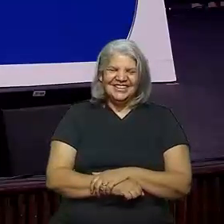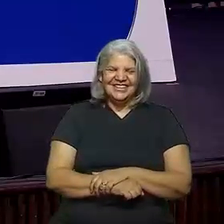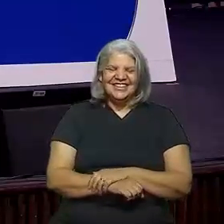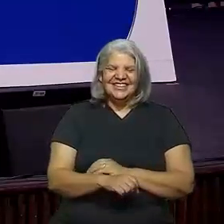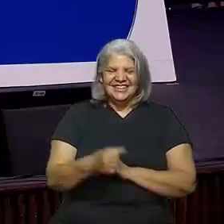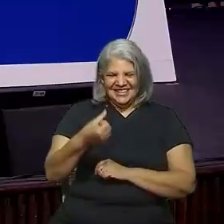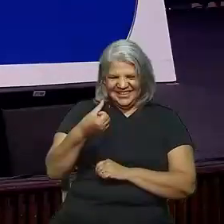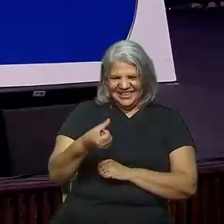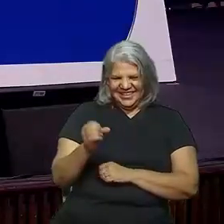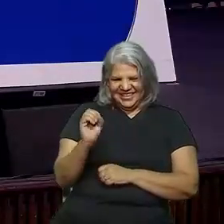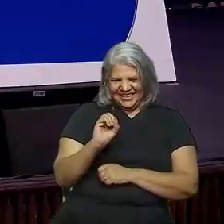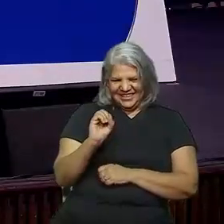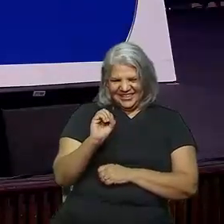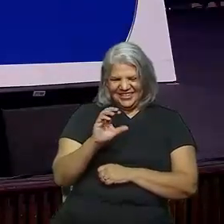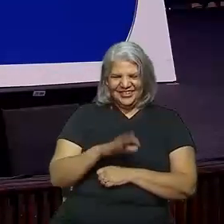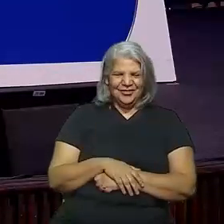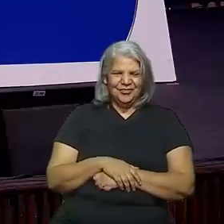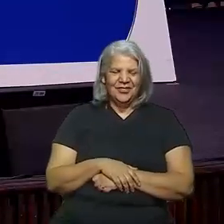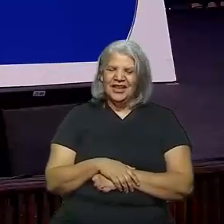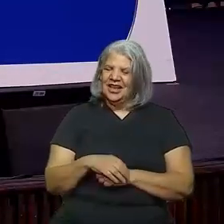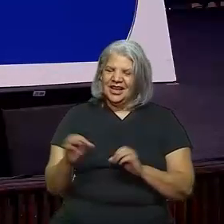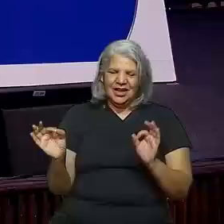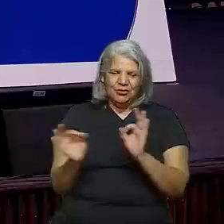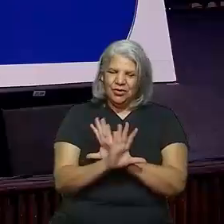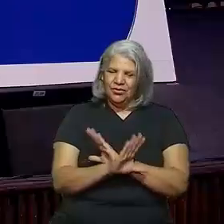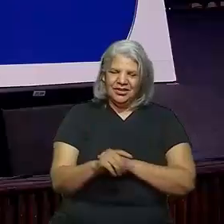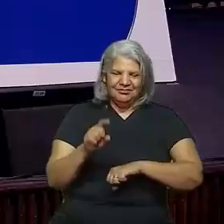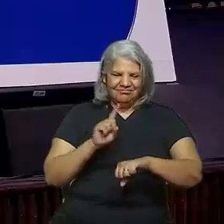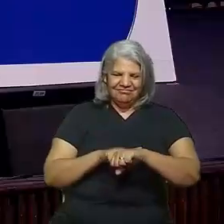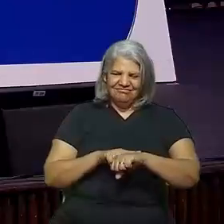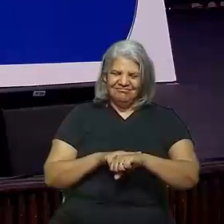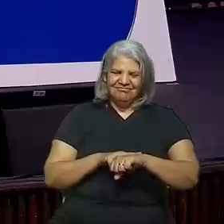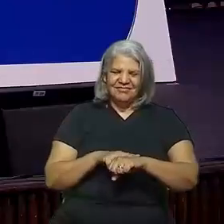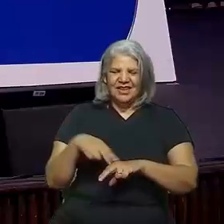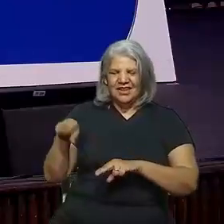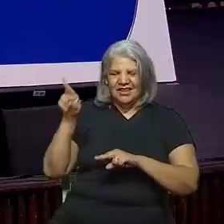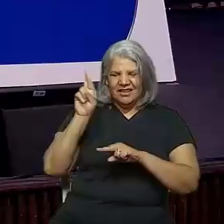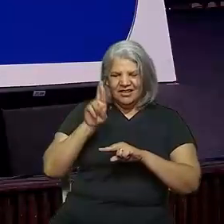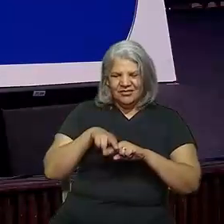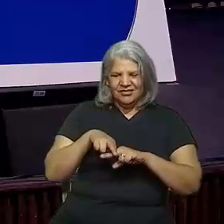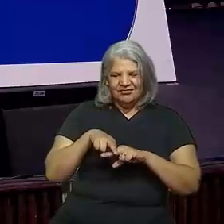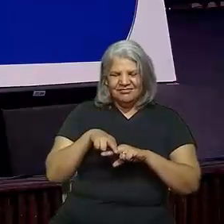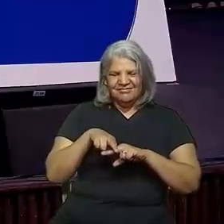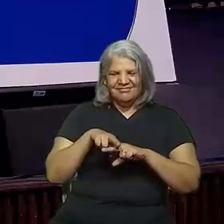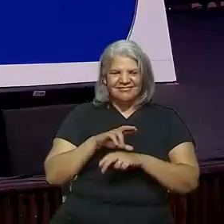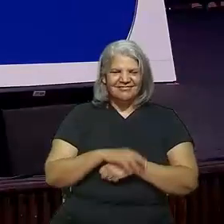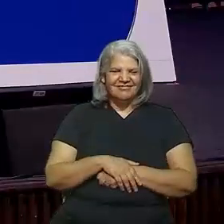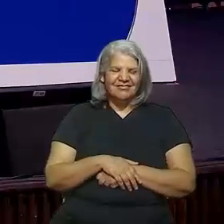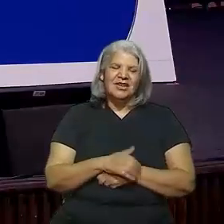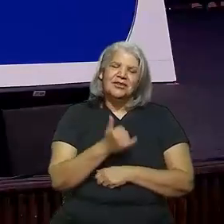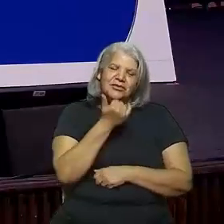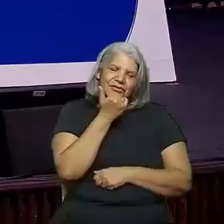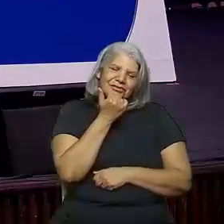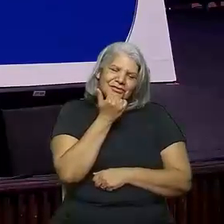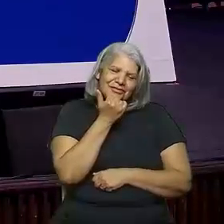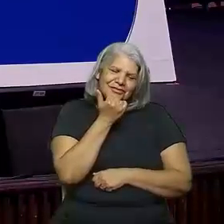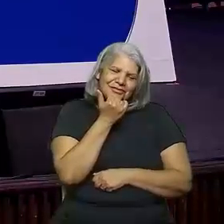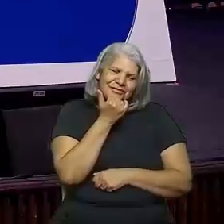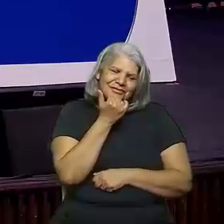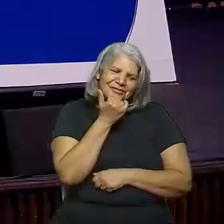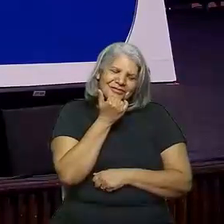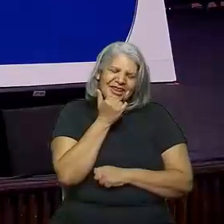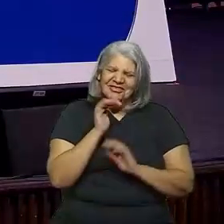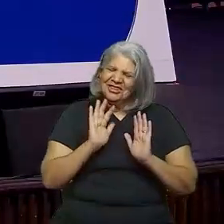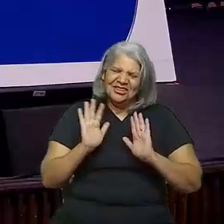para você. Não Zero. tem mais nem um segundo. Drummond. Drummond. Drummond. Desculpa, mas